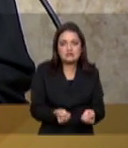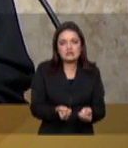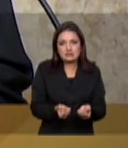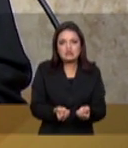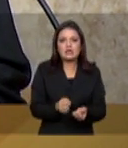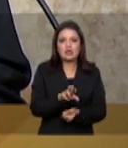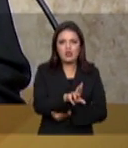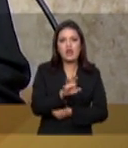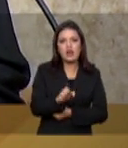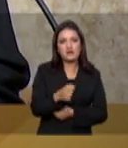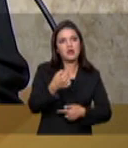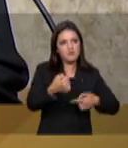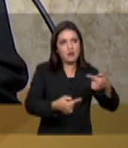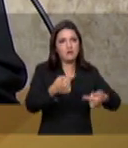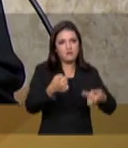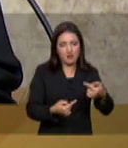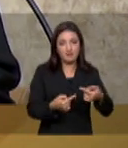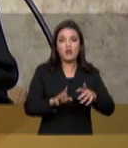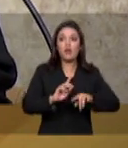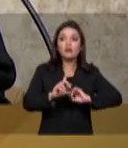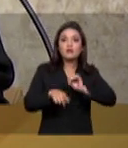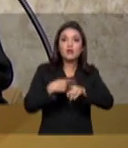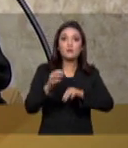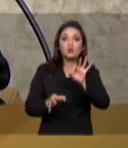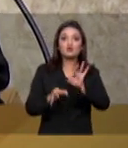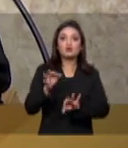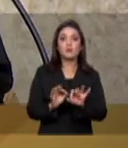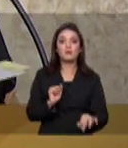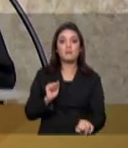o julgamento foi suspenso